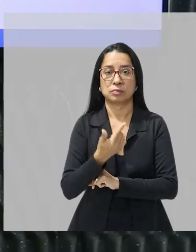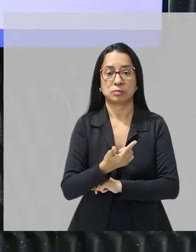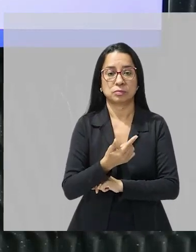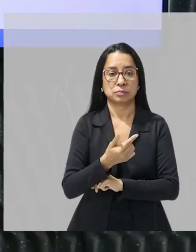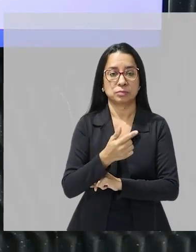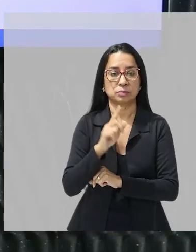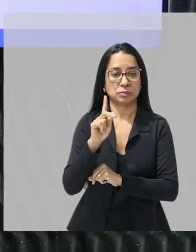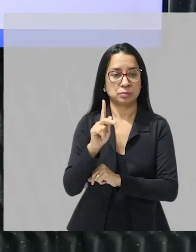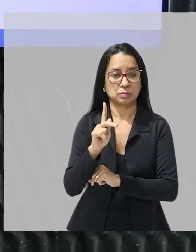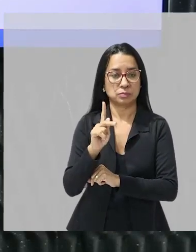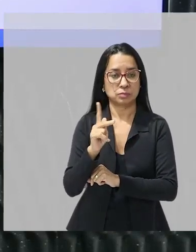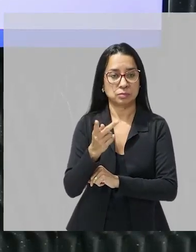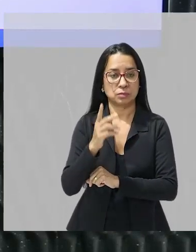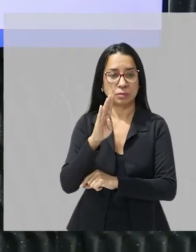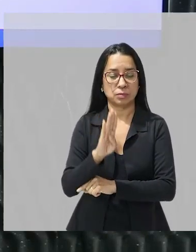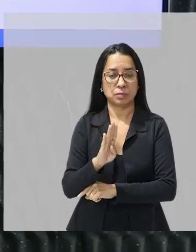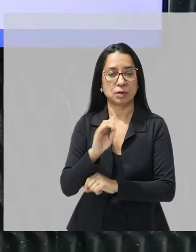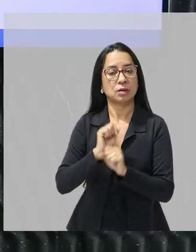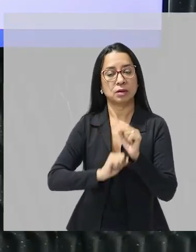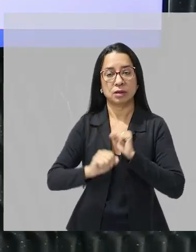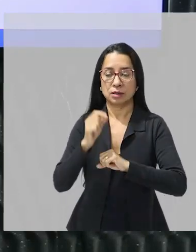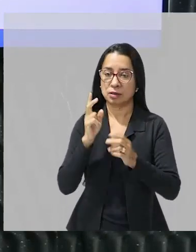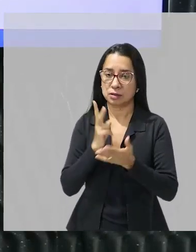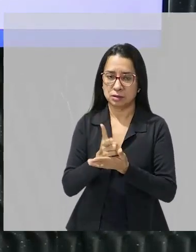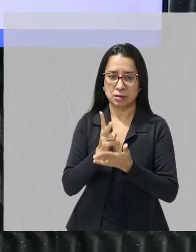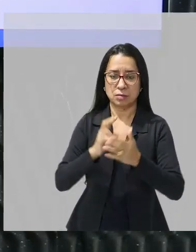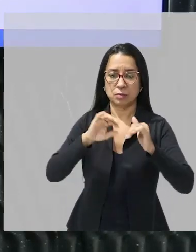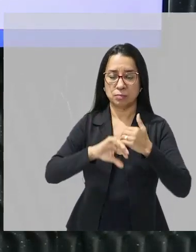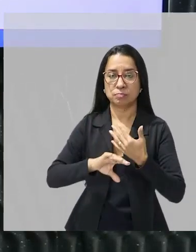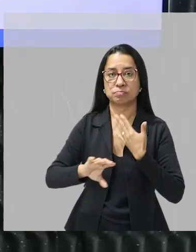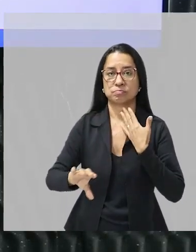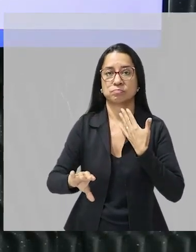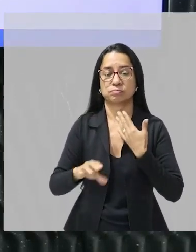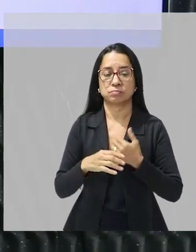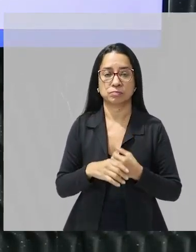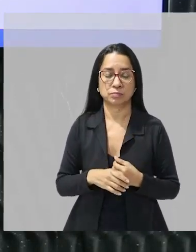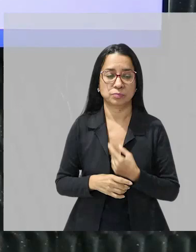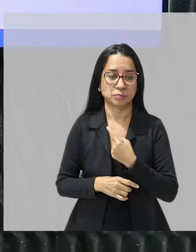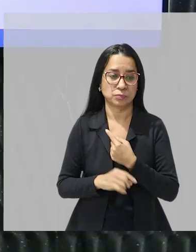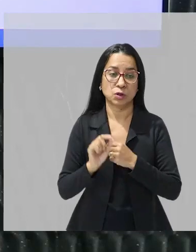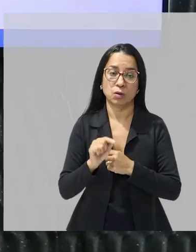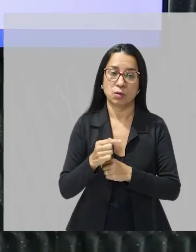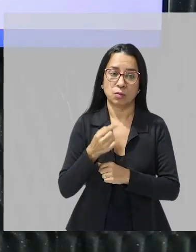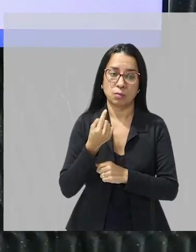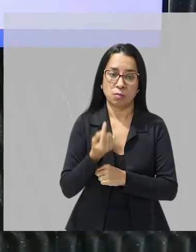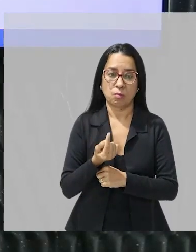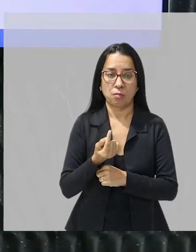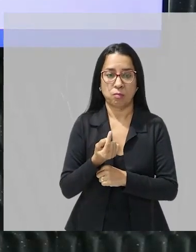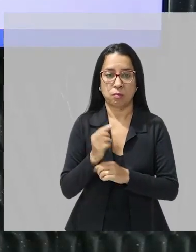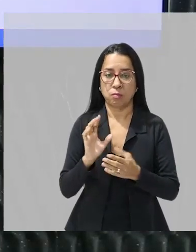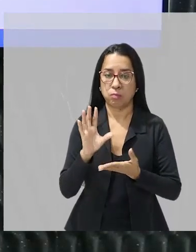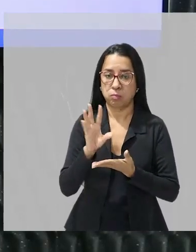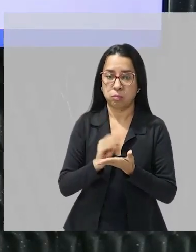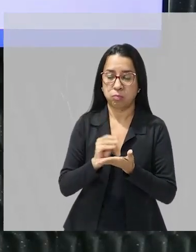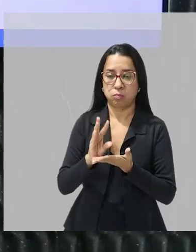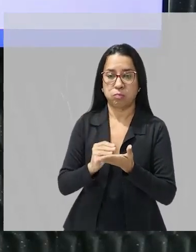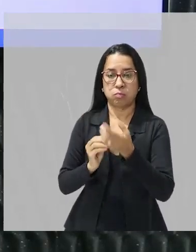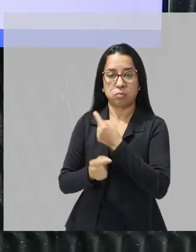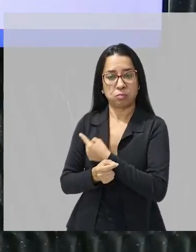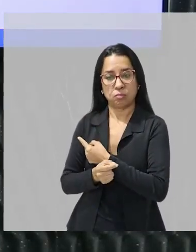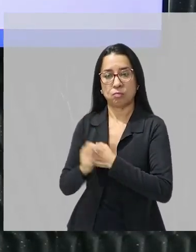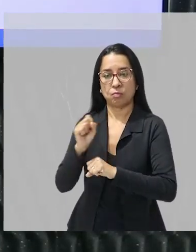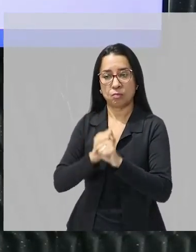a hemoglobina estão o tempo todo se separando, tá? A alta concentração da hemoglobina oxigenada no